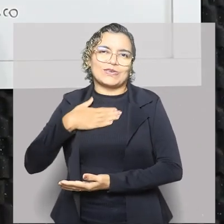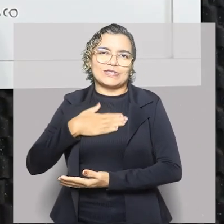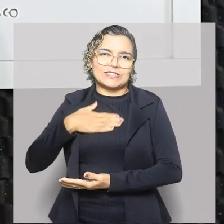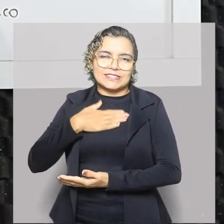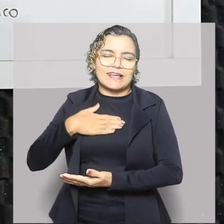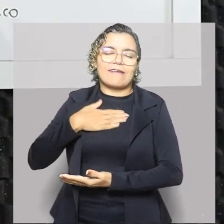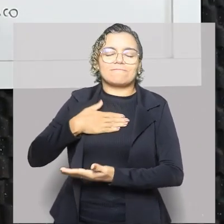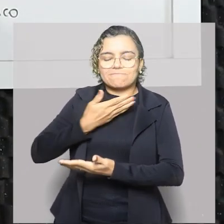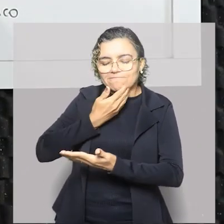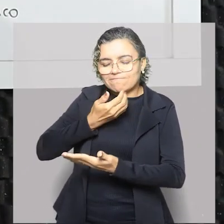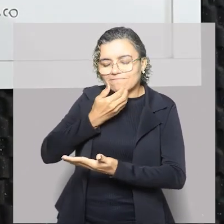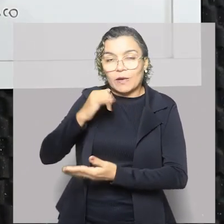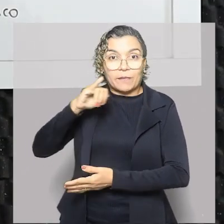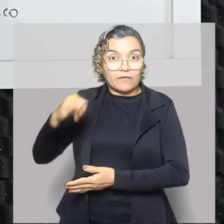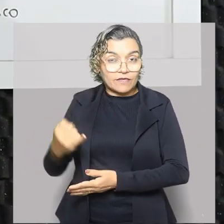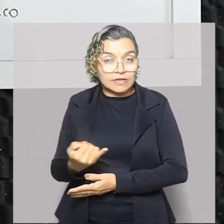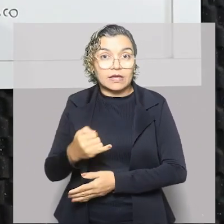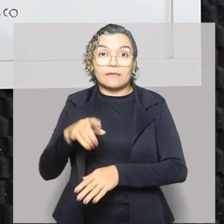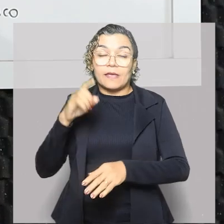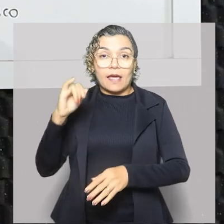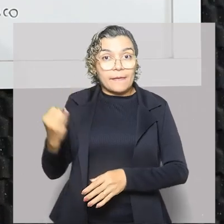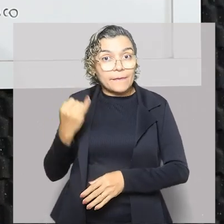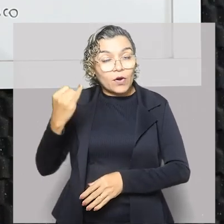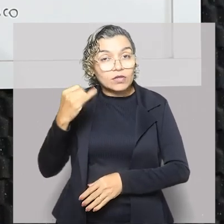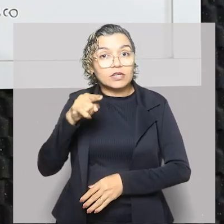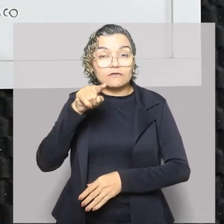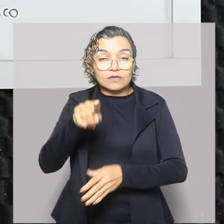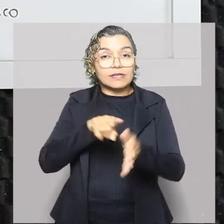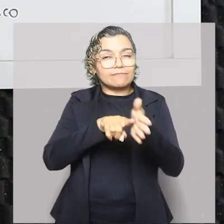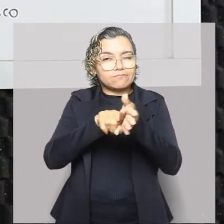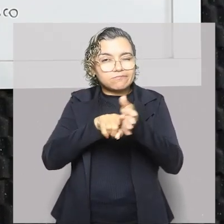as suas dúvidas. Não se esqueça de acessar o plano de estudo